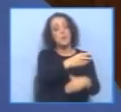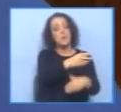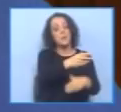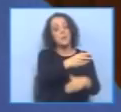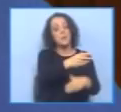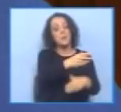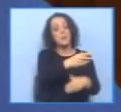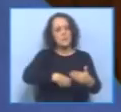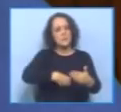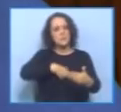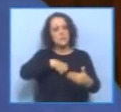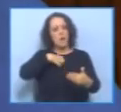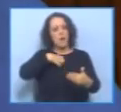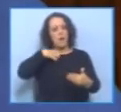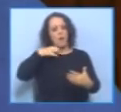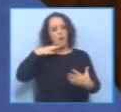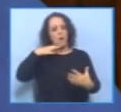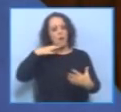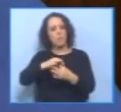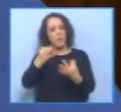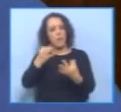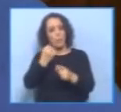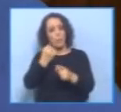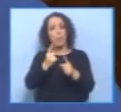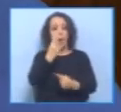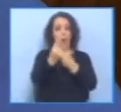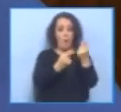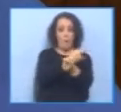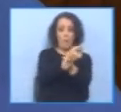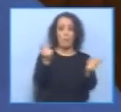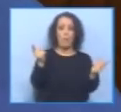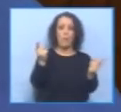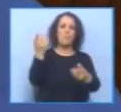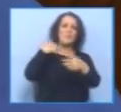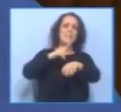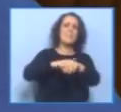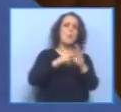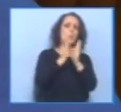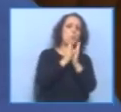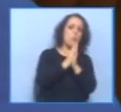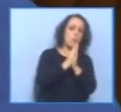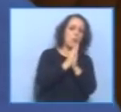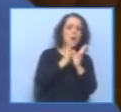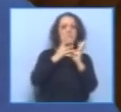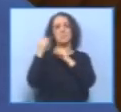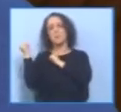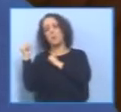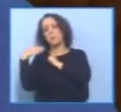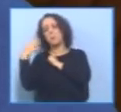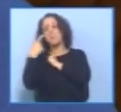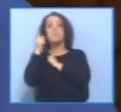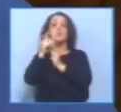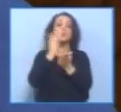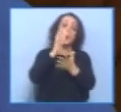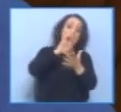depois voltaram no momento do casamento ou do batismo do próprio filho ou da filha, não é? E agora